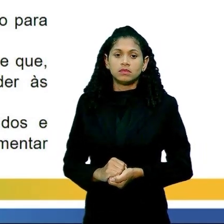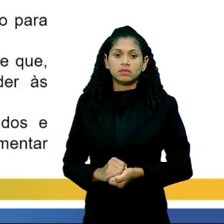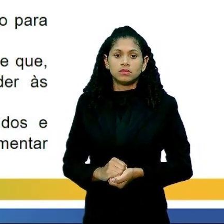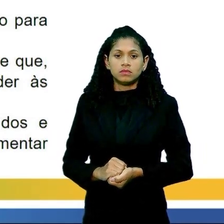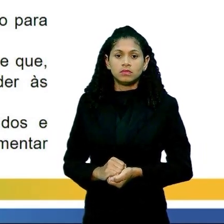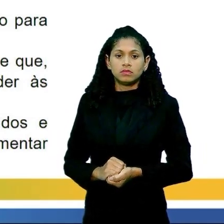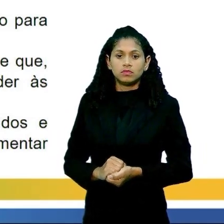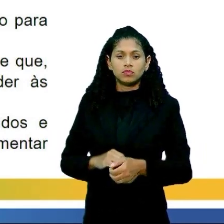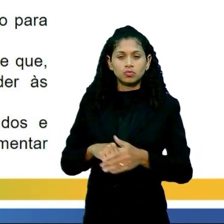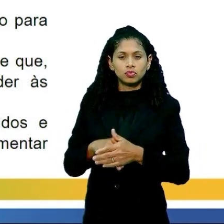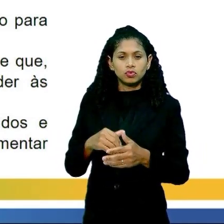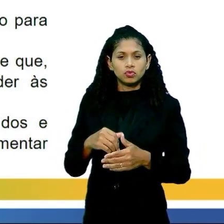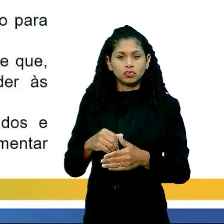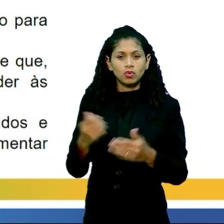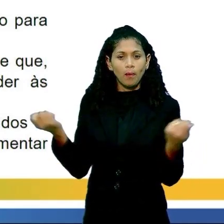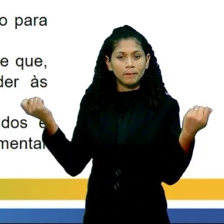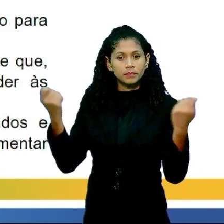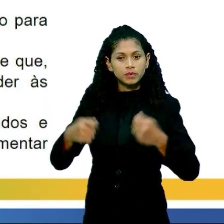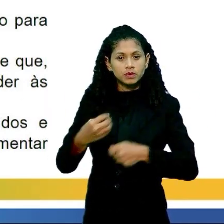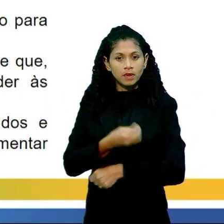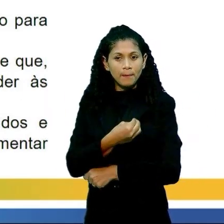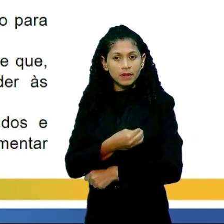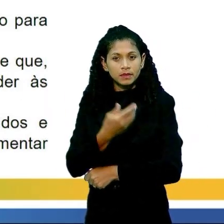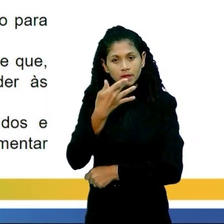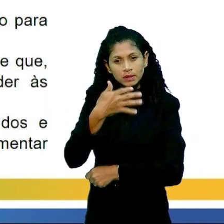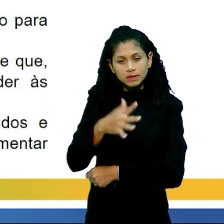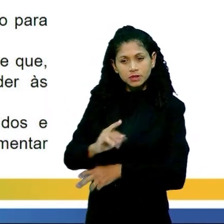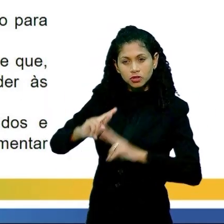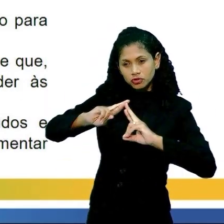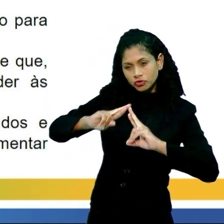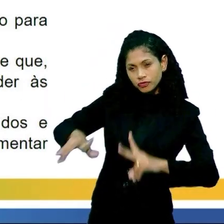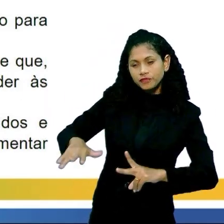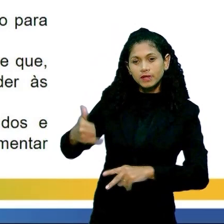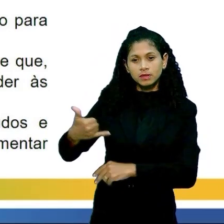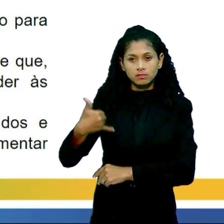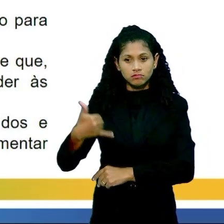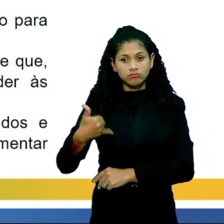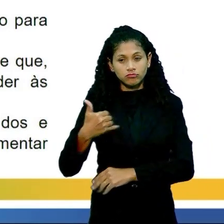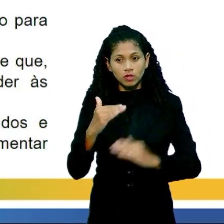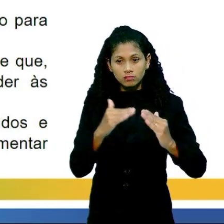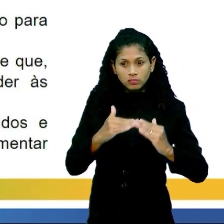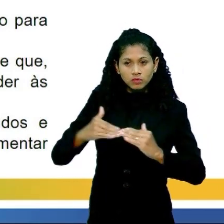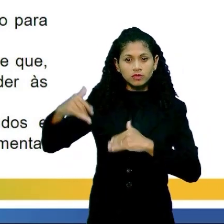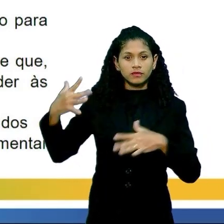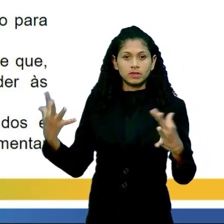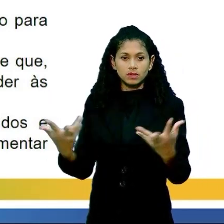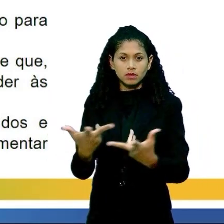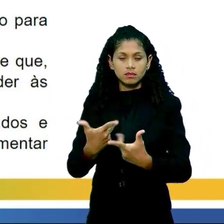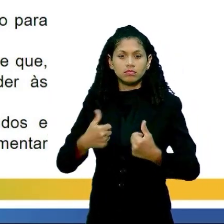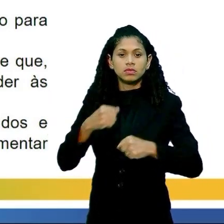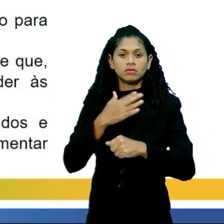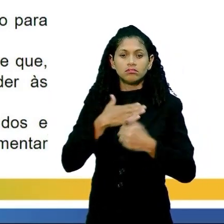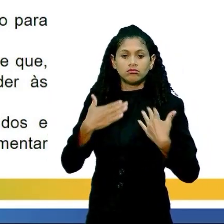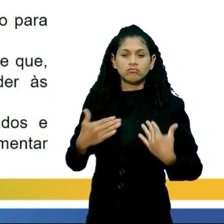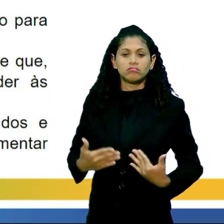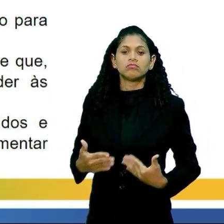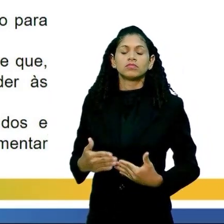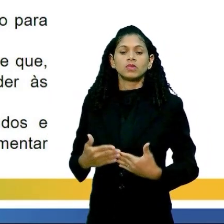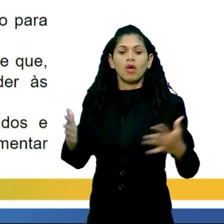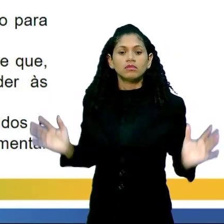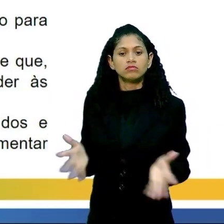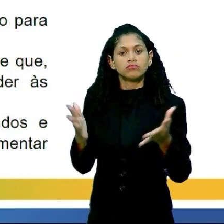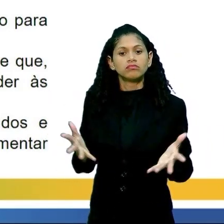Ó. O jogo possibilita a participação de crianças de diferentes idades e níveis de habilidade motora, o que promove